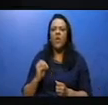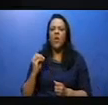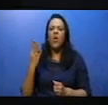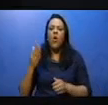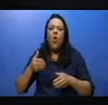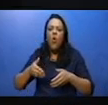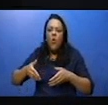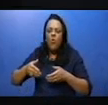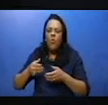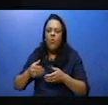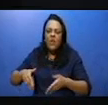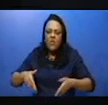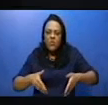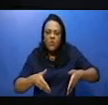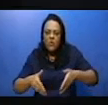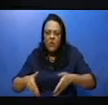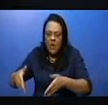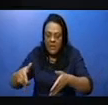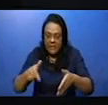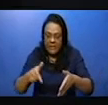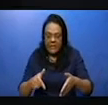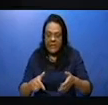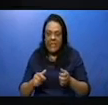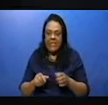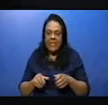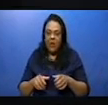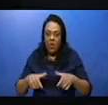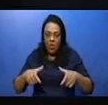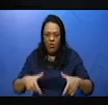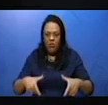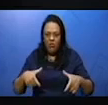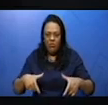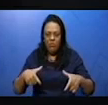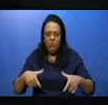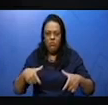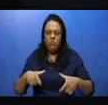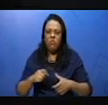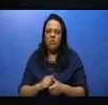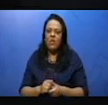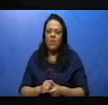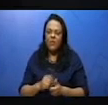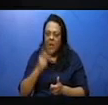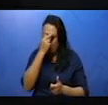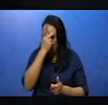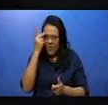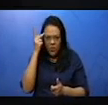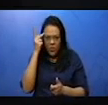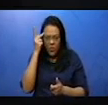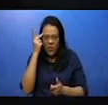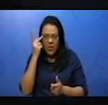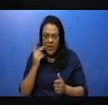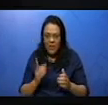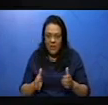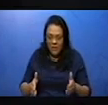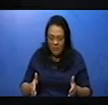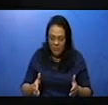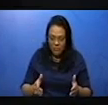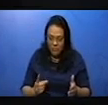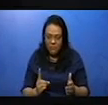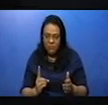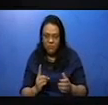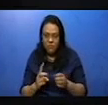essas histórias, essas narrativas de terror, são espaços no qual as personagens se